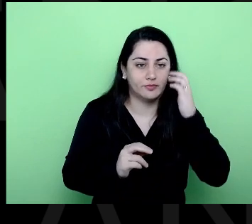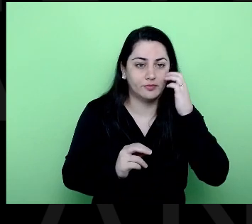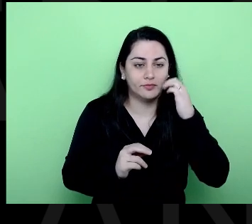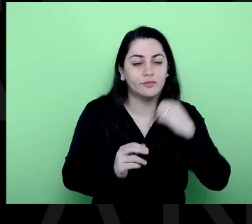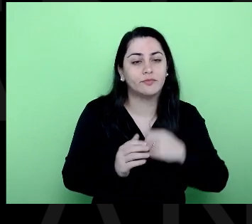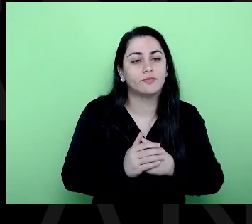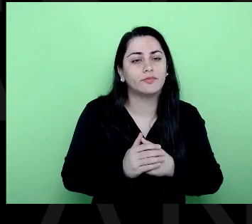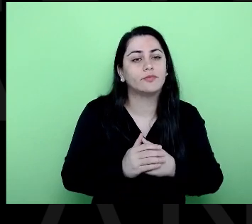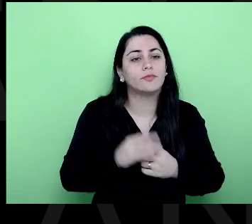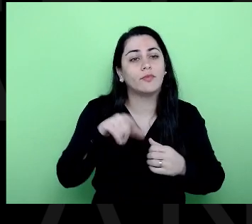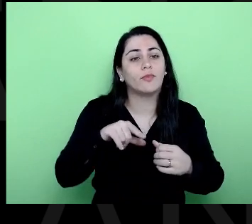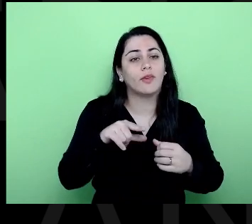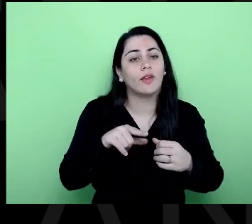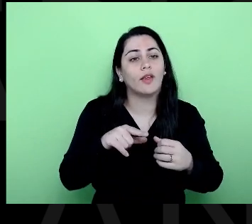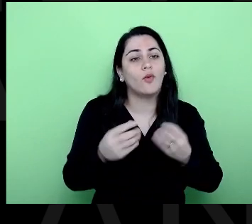a comissão para